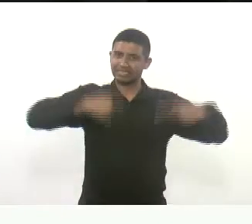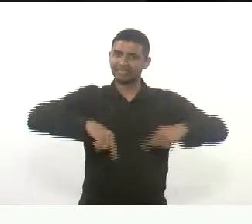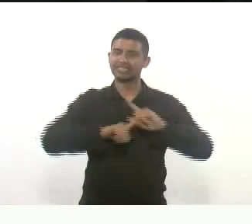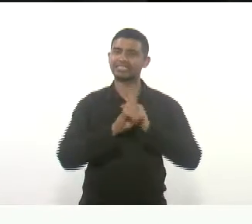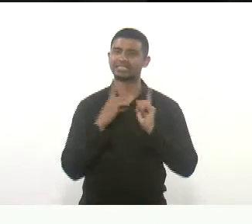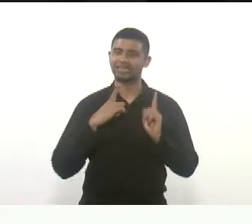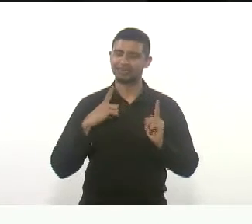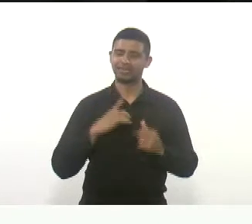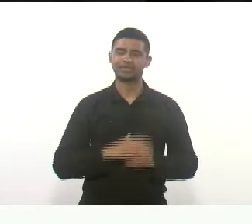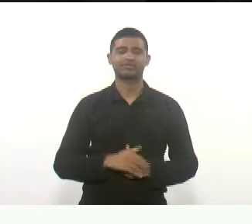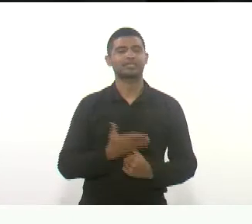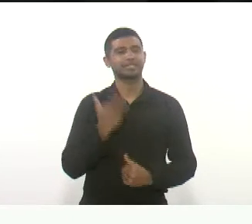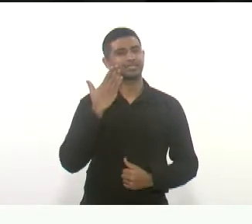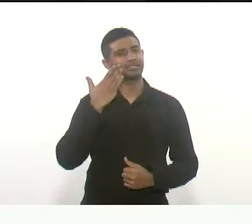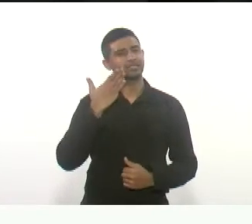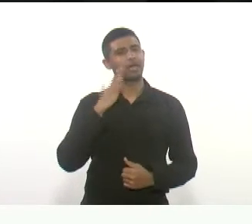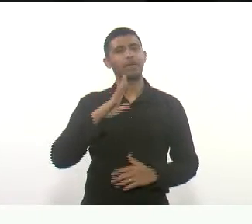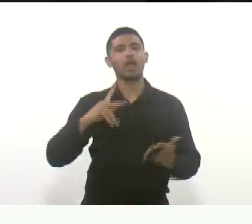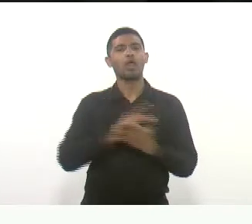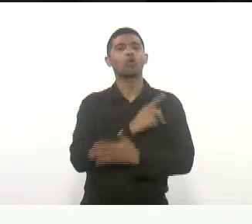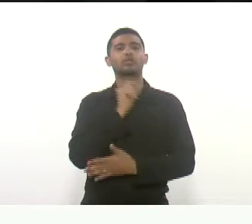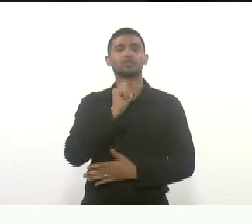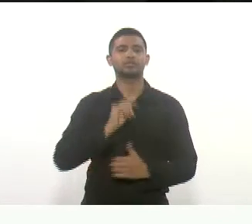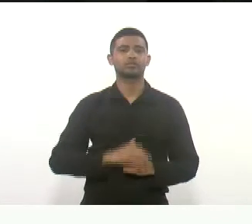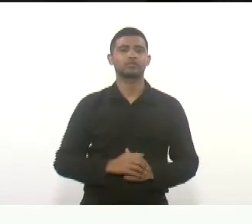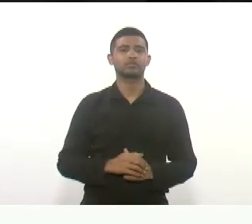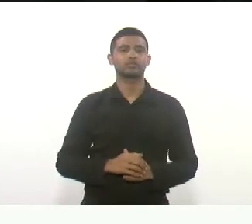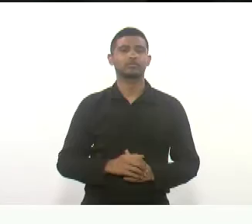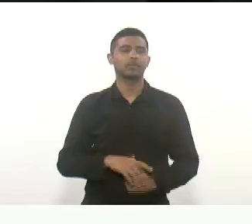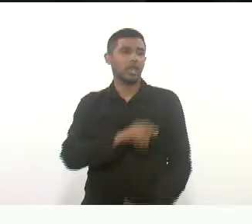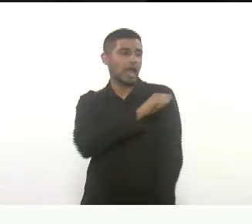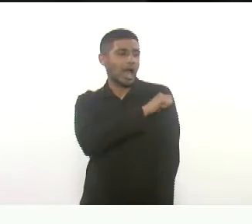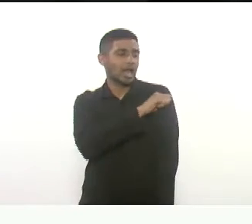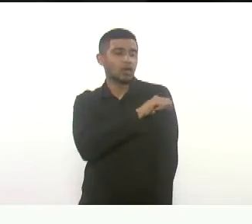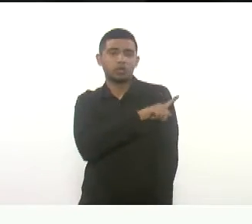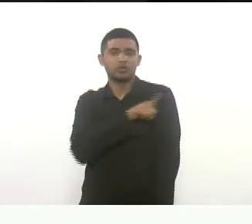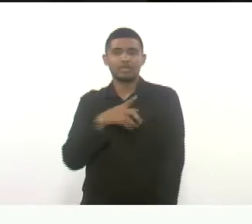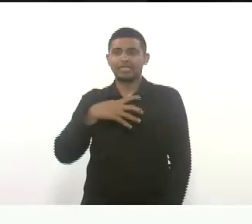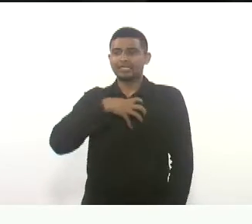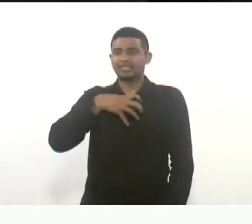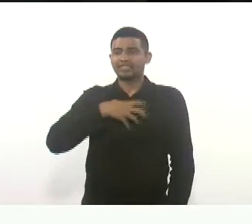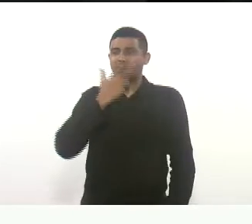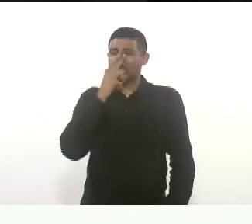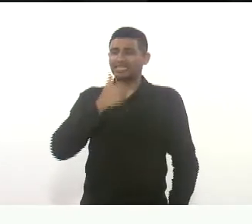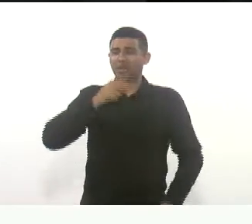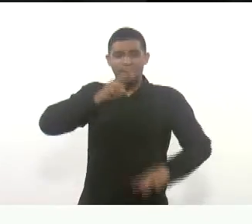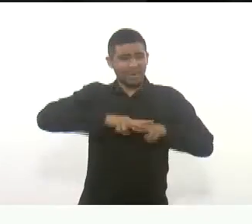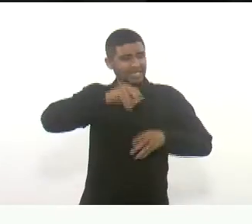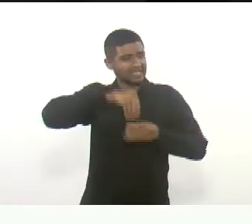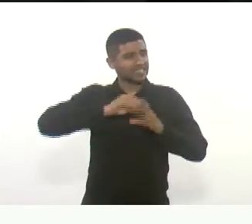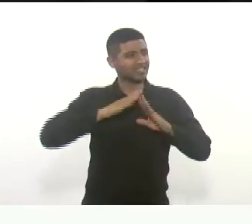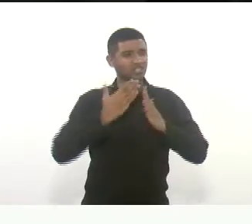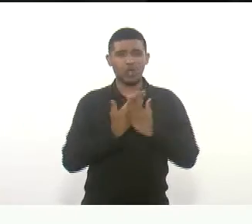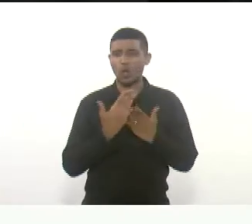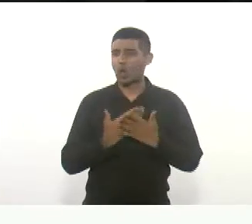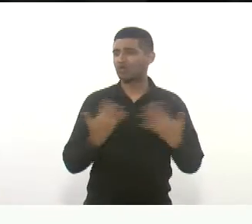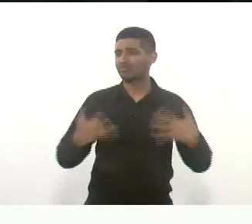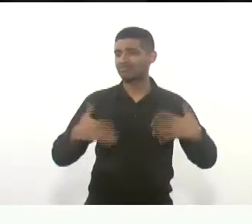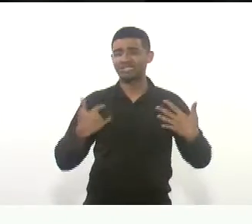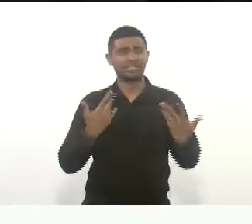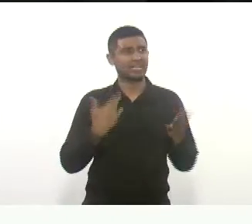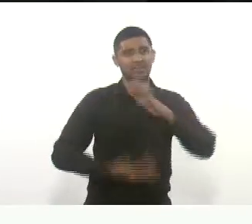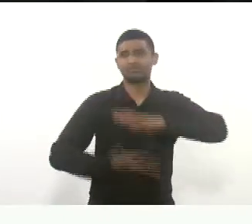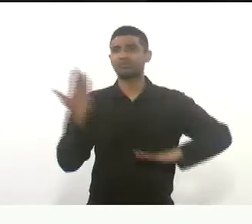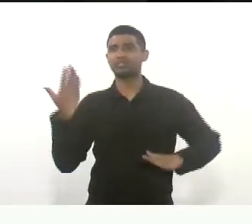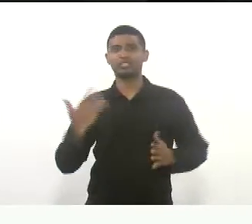sabem. E o que aconteceu? Alunos se sentindo presos dentro da escola. A gente tinha alunos assim, querendo fugir